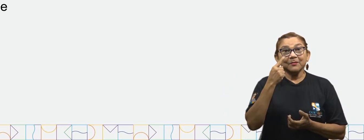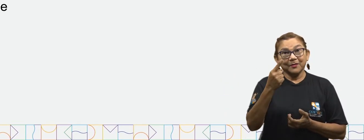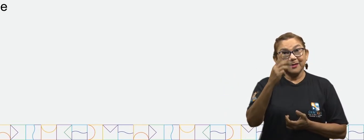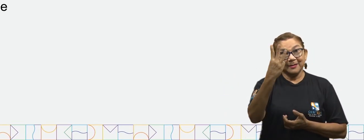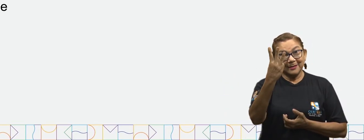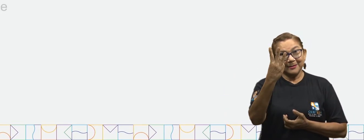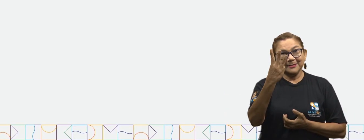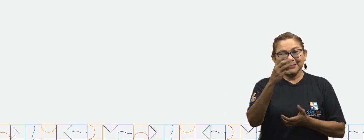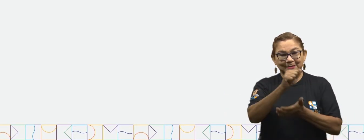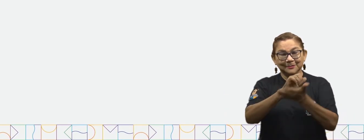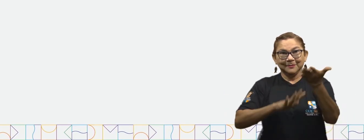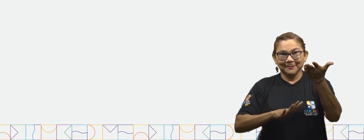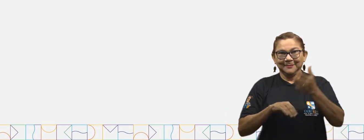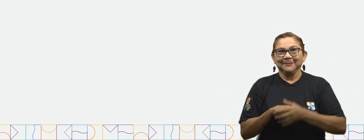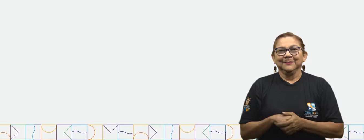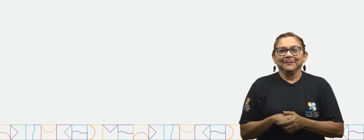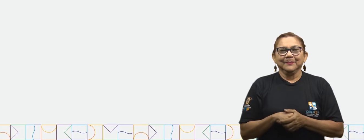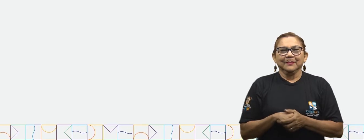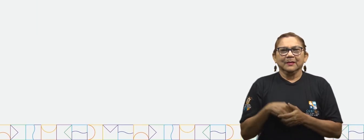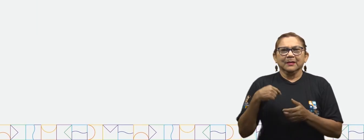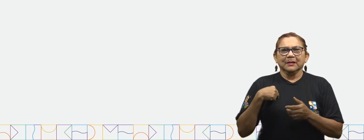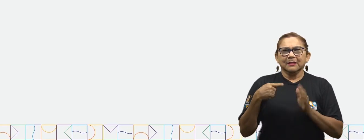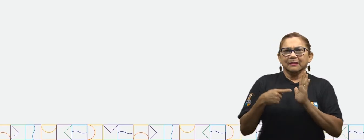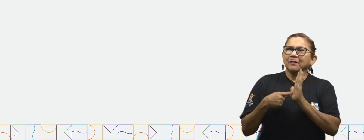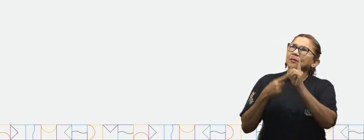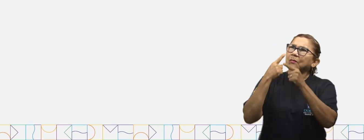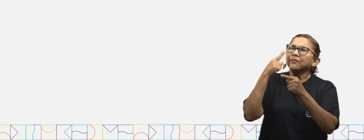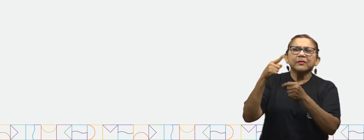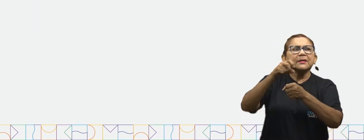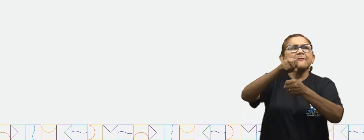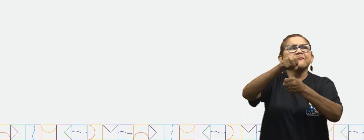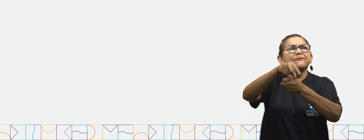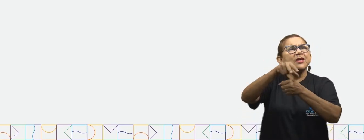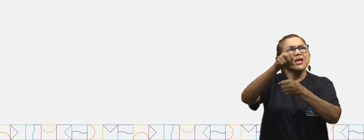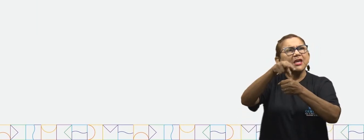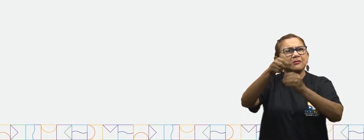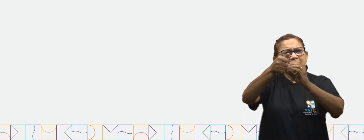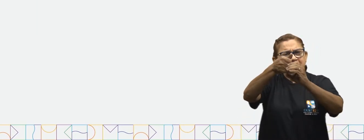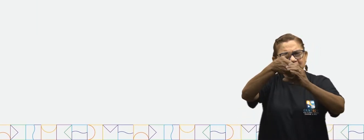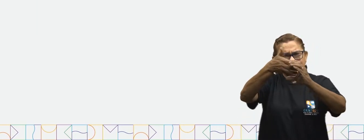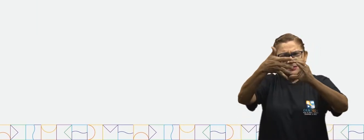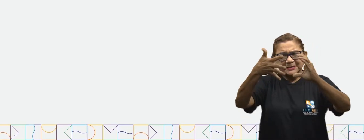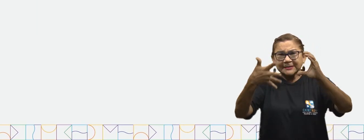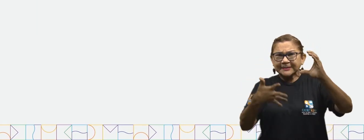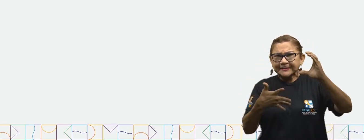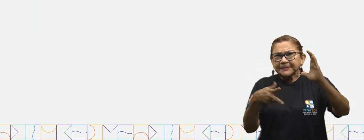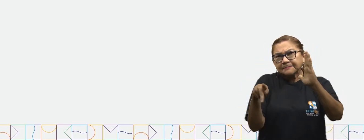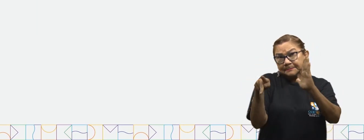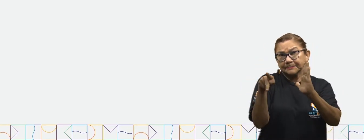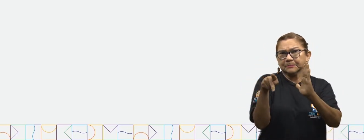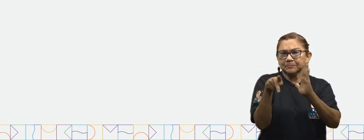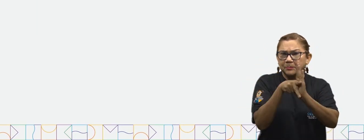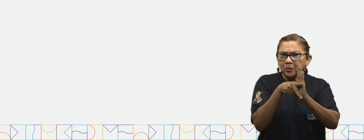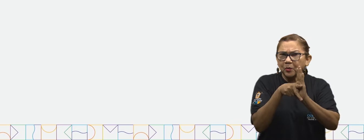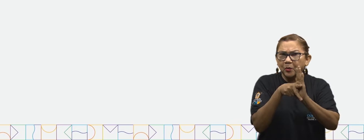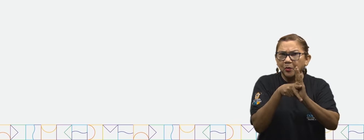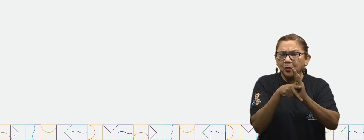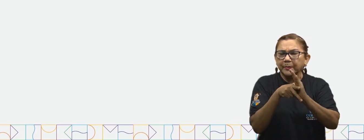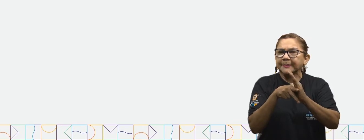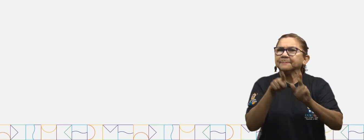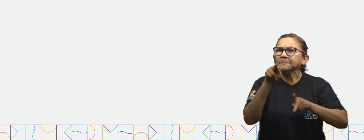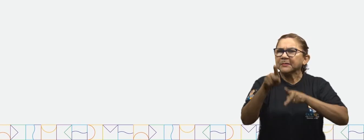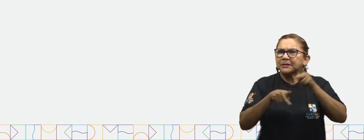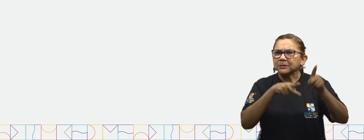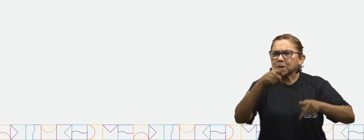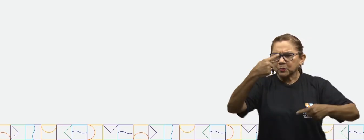número 3? O fato de os vírus terem características muito peculiares gera